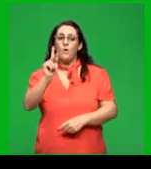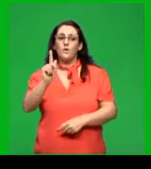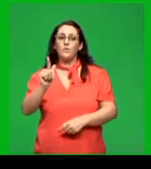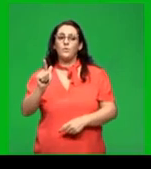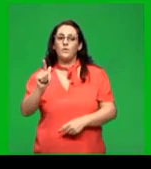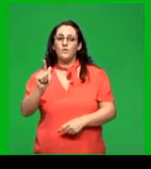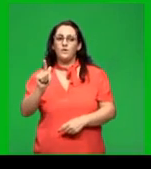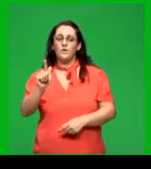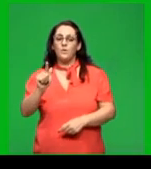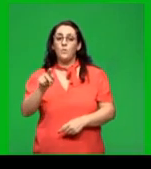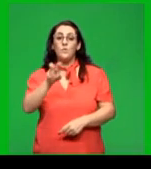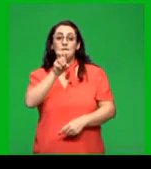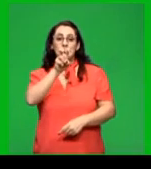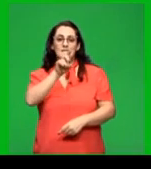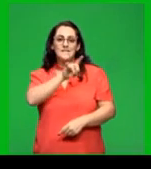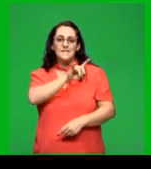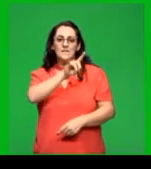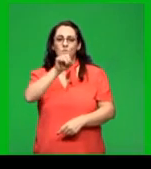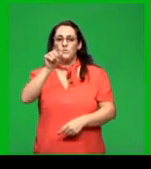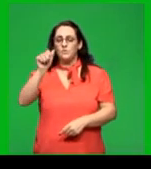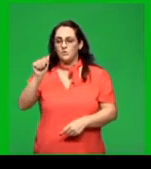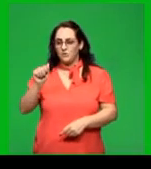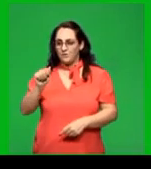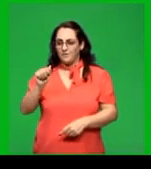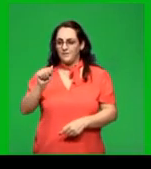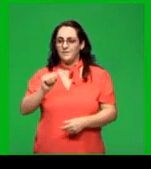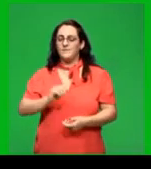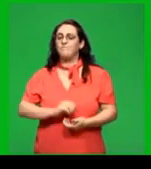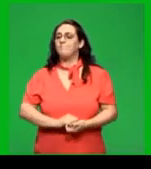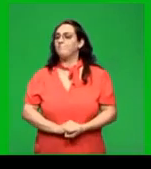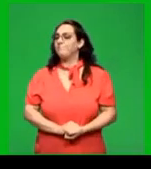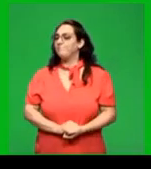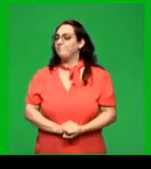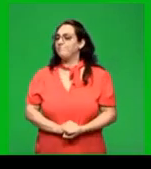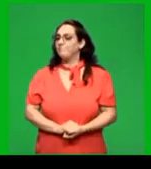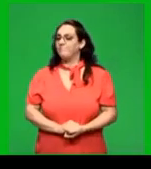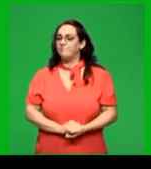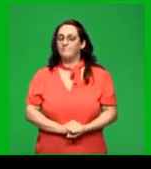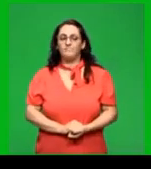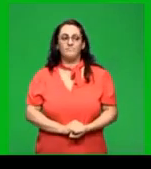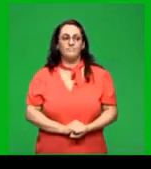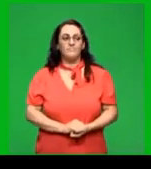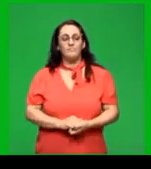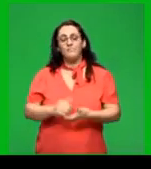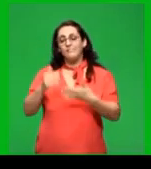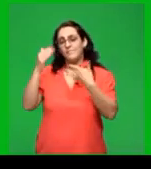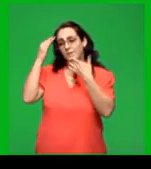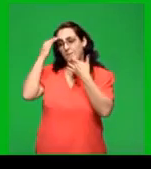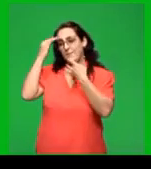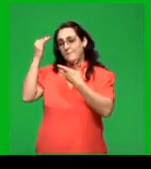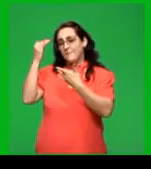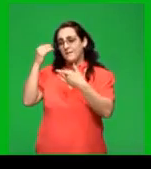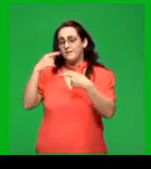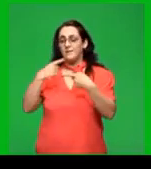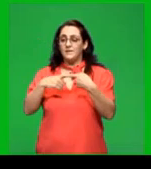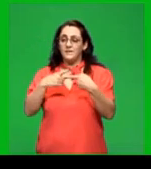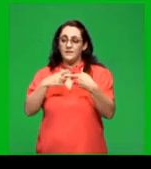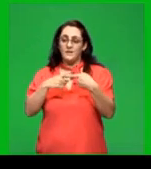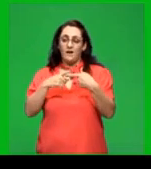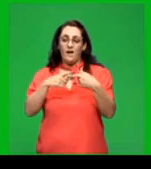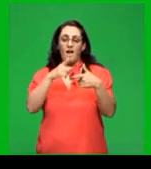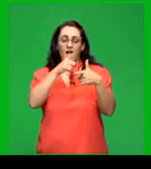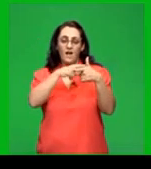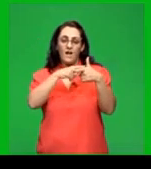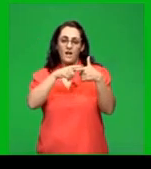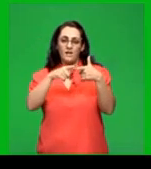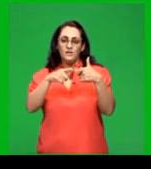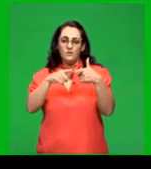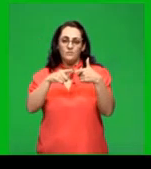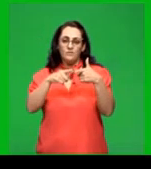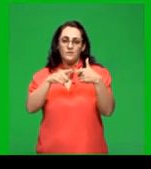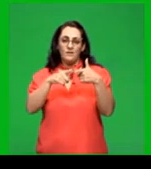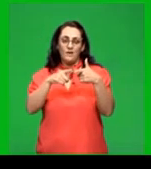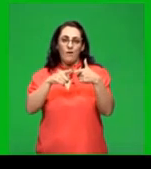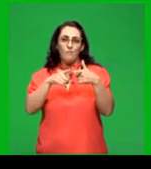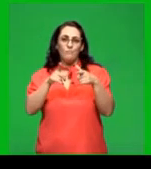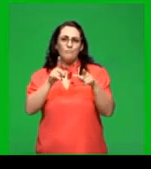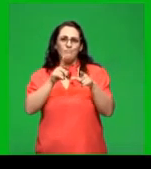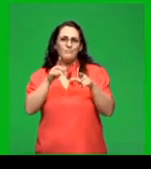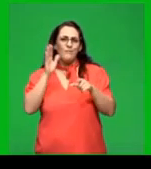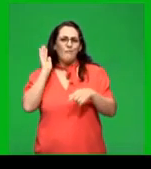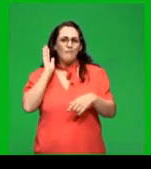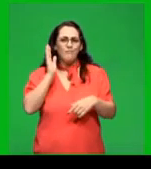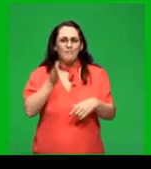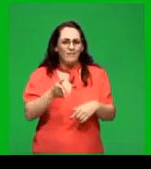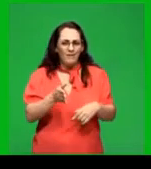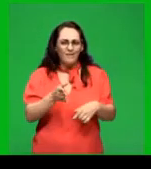5 dias? Ó, muito bom. Obrigada, né? Porque essa divisão aí, ela não é exata que a gente